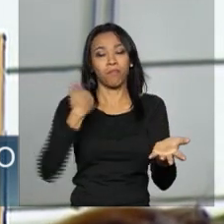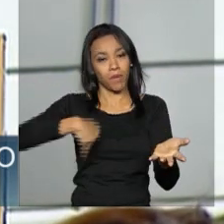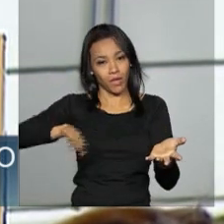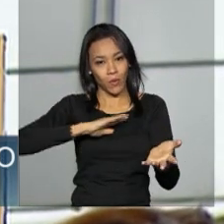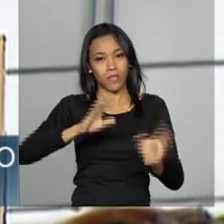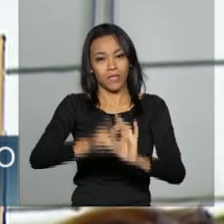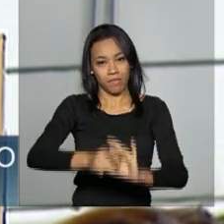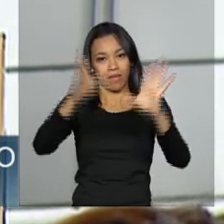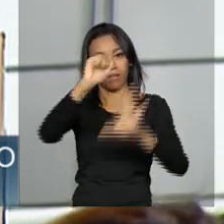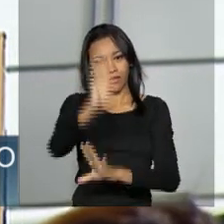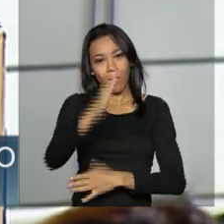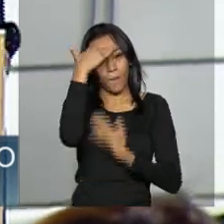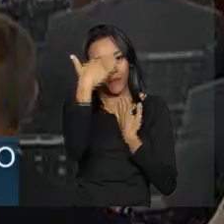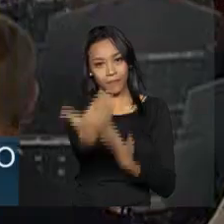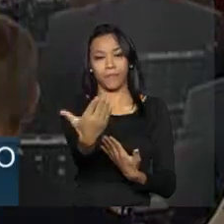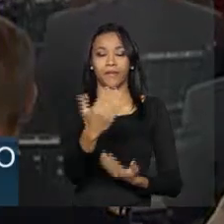soberania nacional. Muito obrigada.